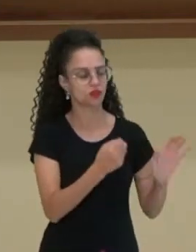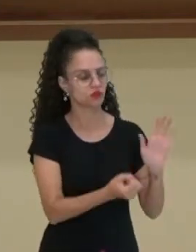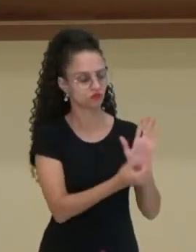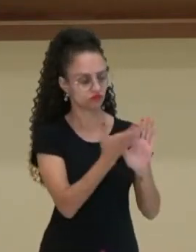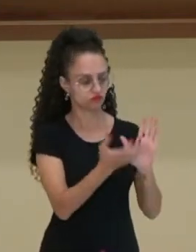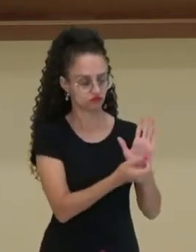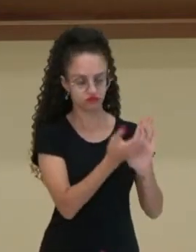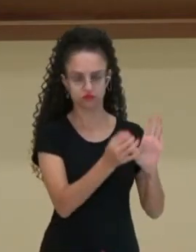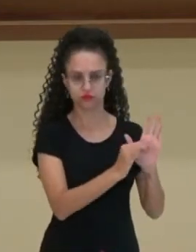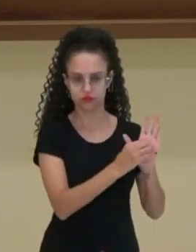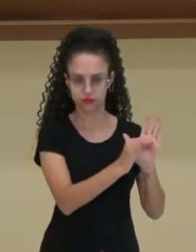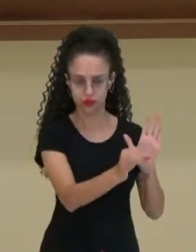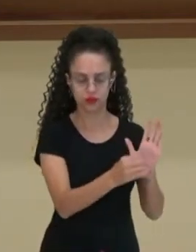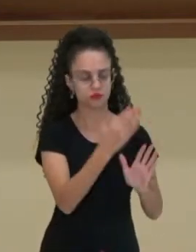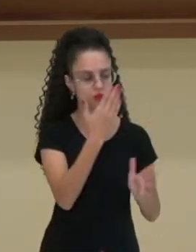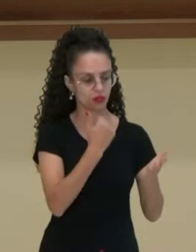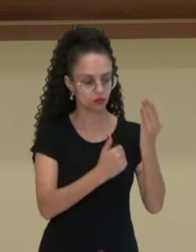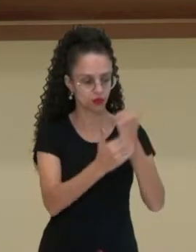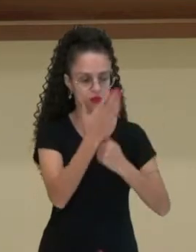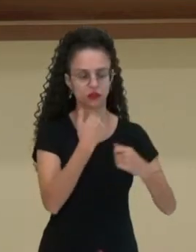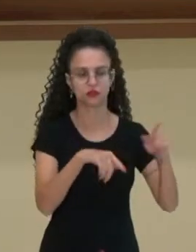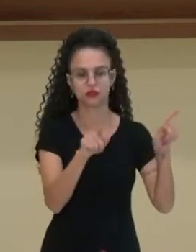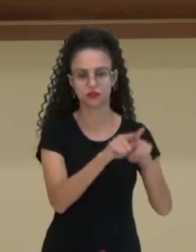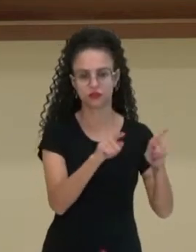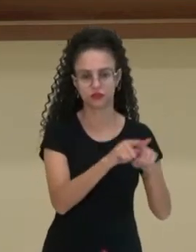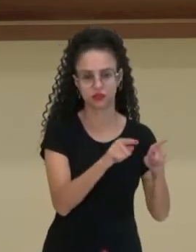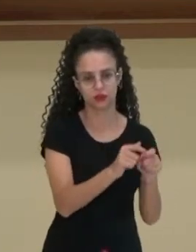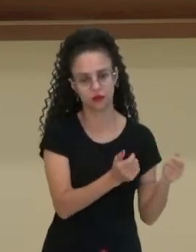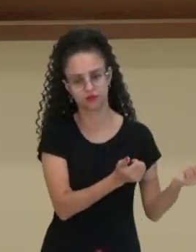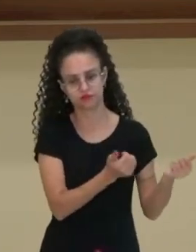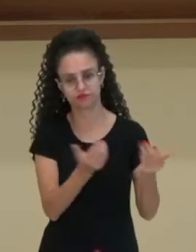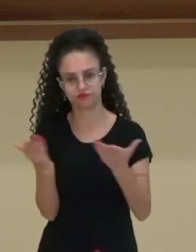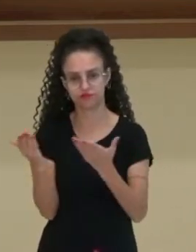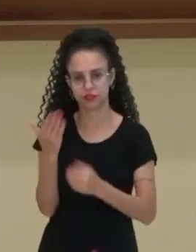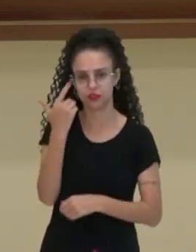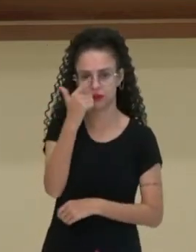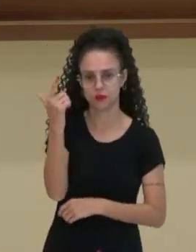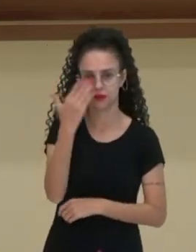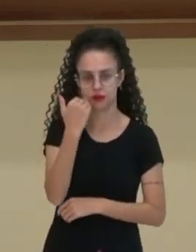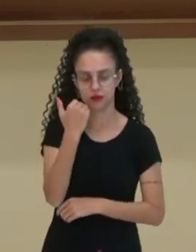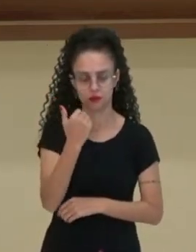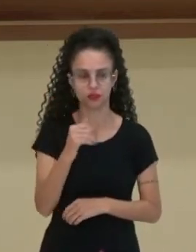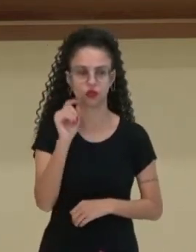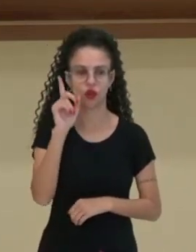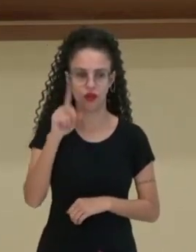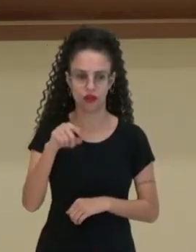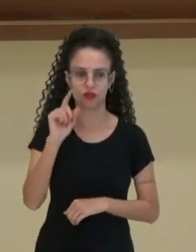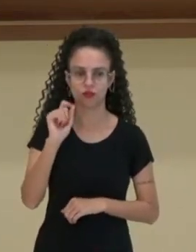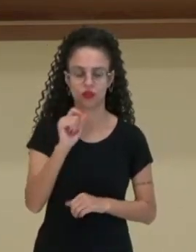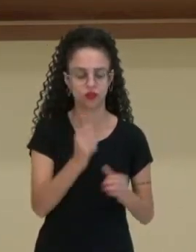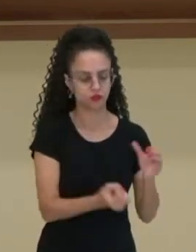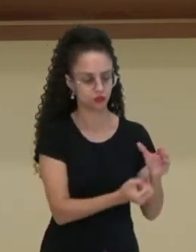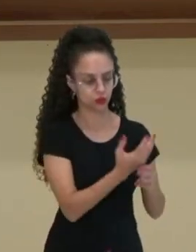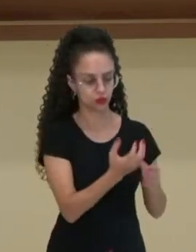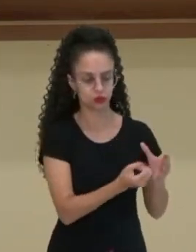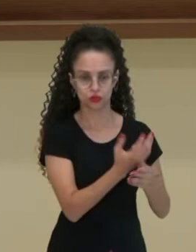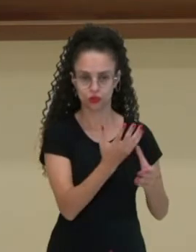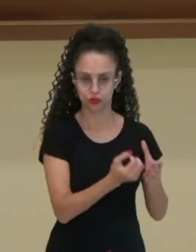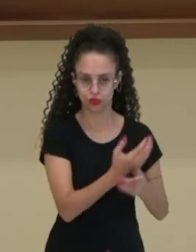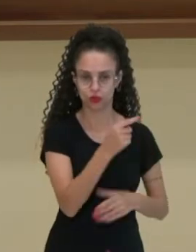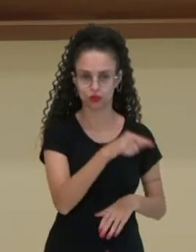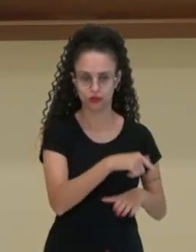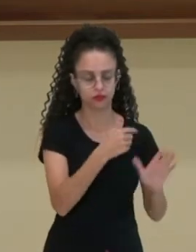esse processo para se alimentar e também servir de alimento para outros seres vivos. Estamos falando dos produtores,